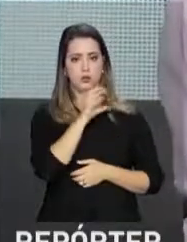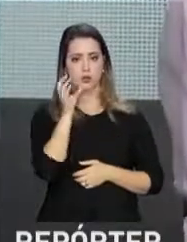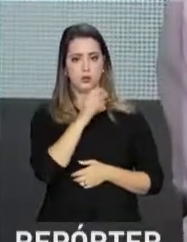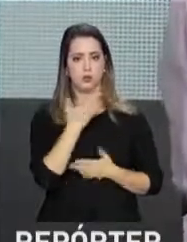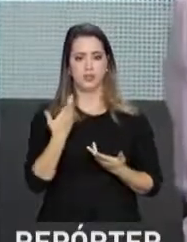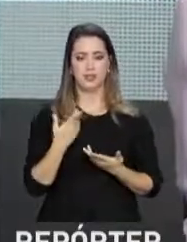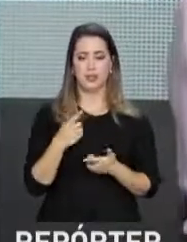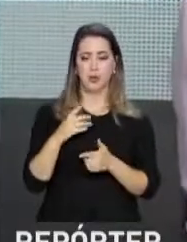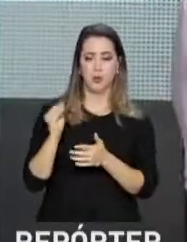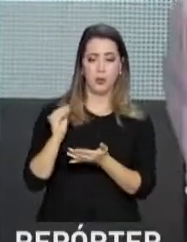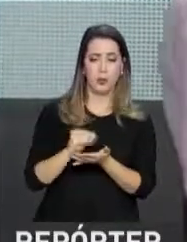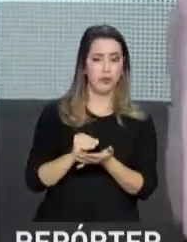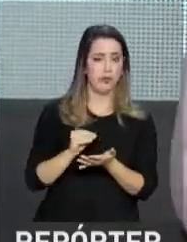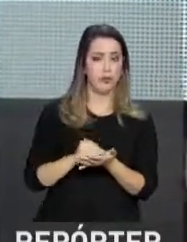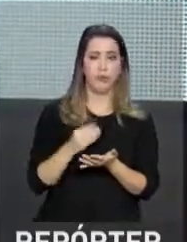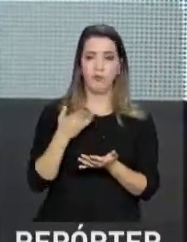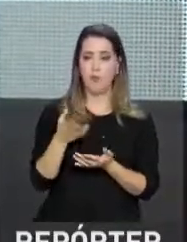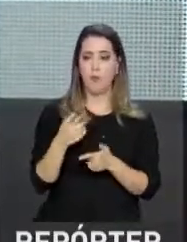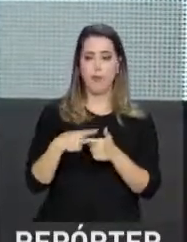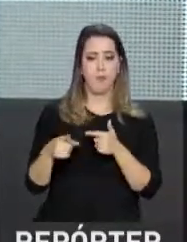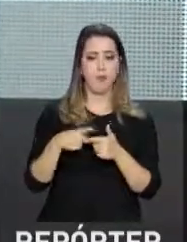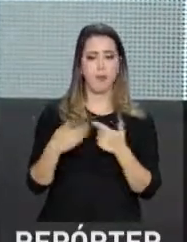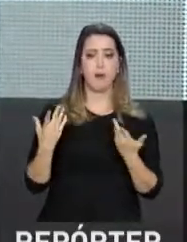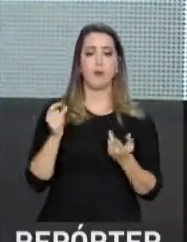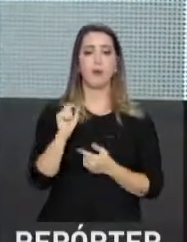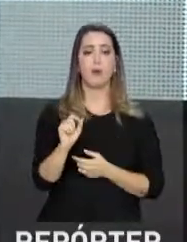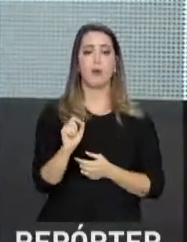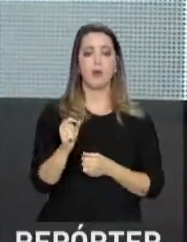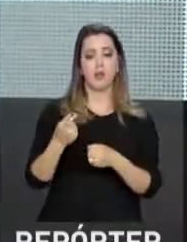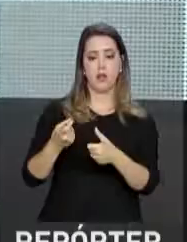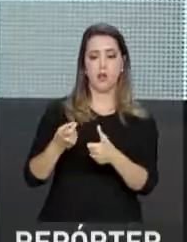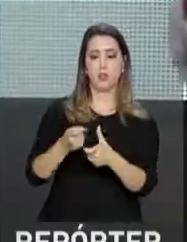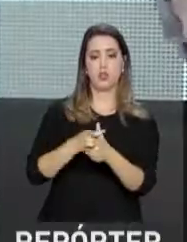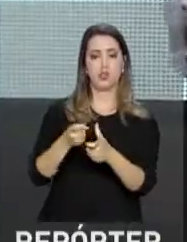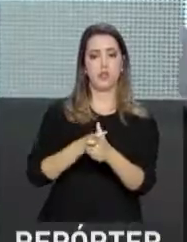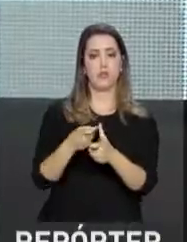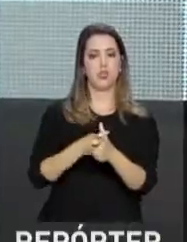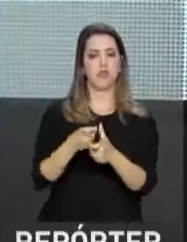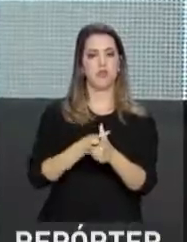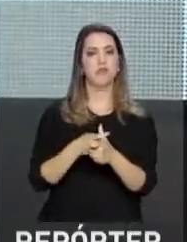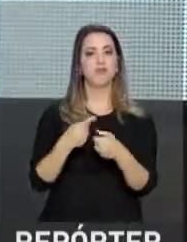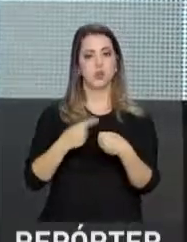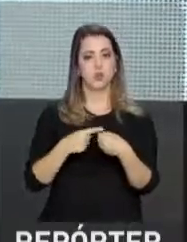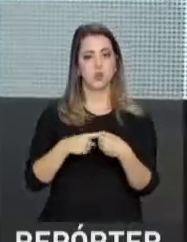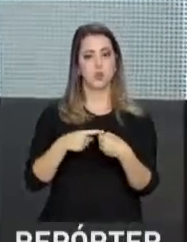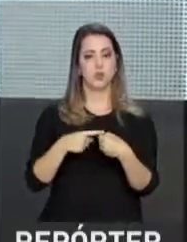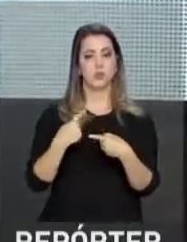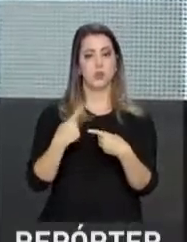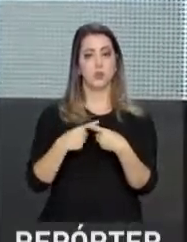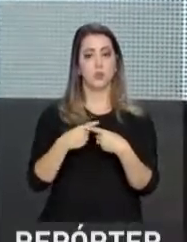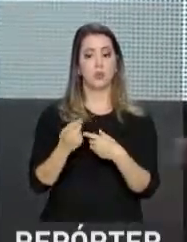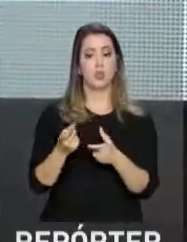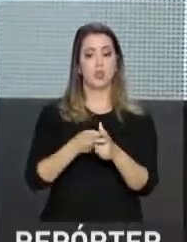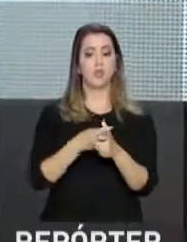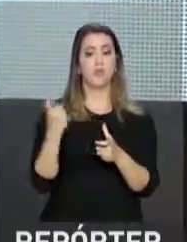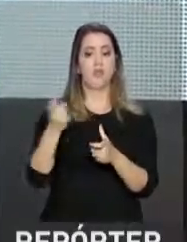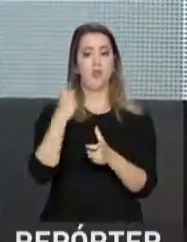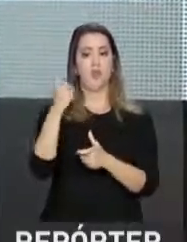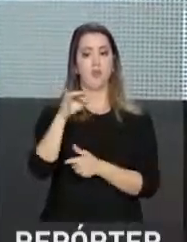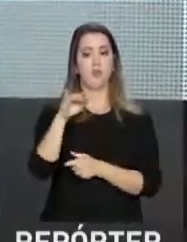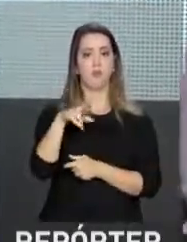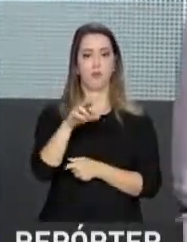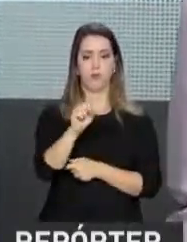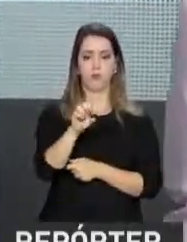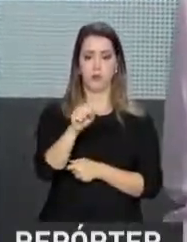improbidade absoluta, que eram os municípios inadimplentes porque deviam à Previdência Social. Eu disse, vamos acabar com isso.